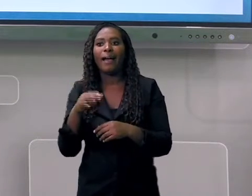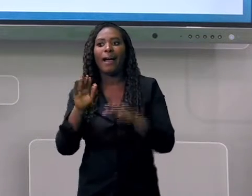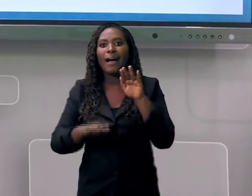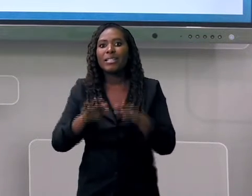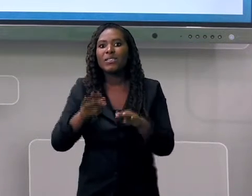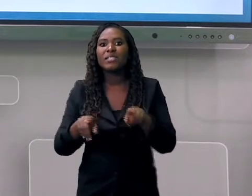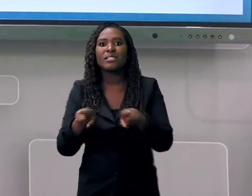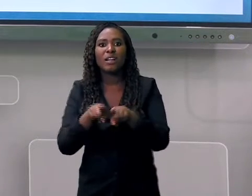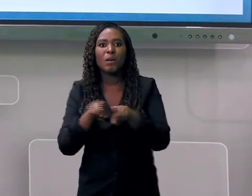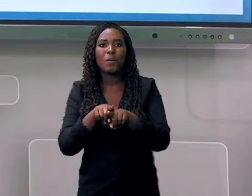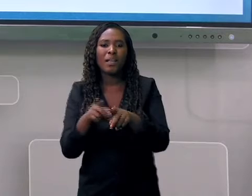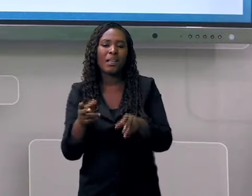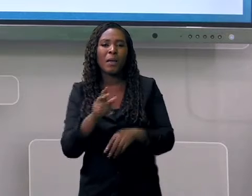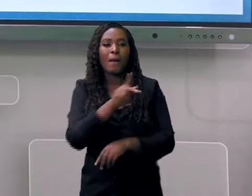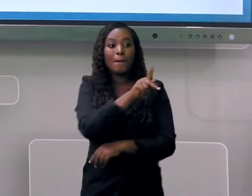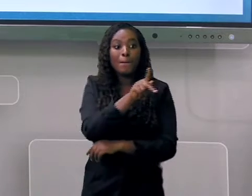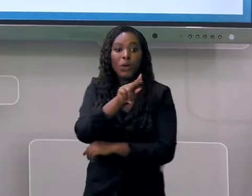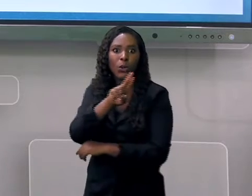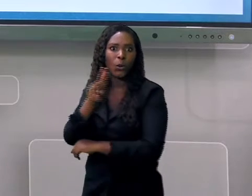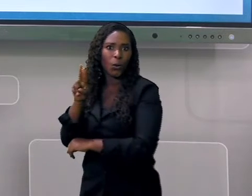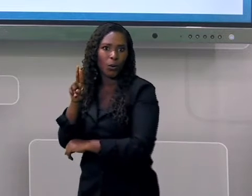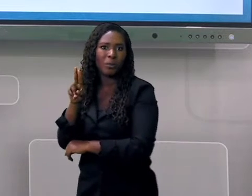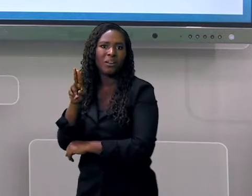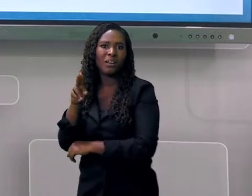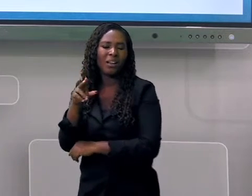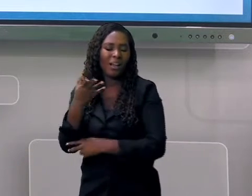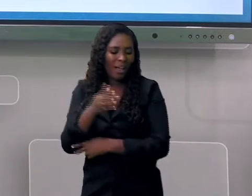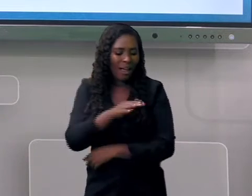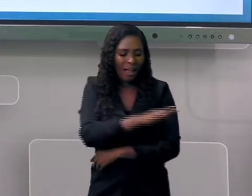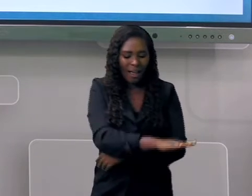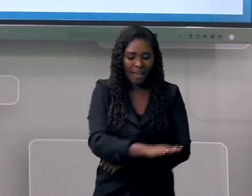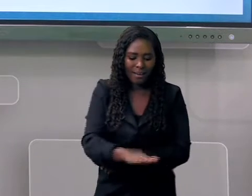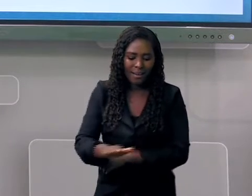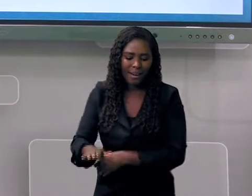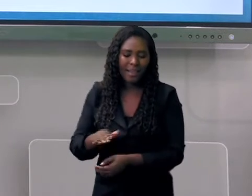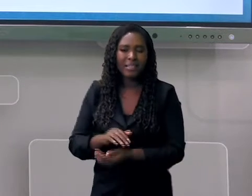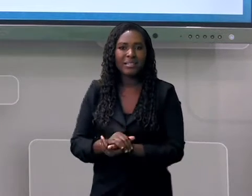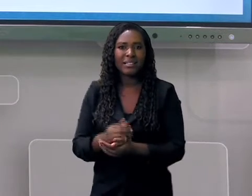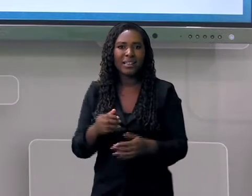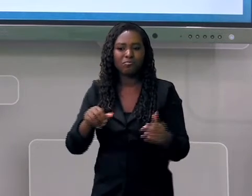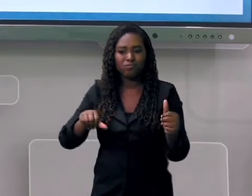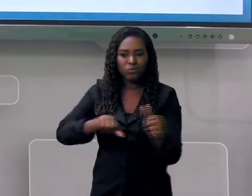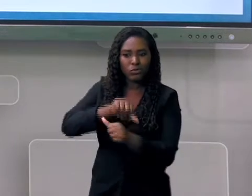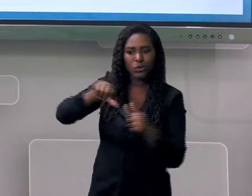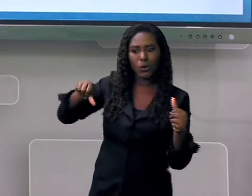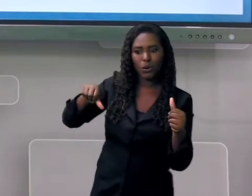não fala o nome dela, ela fala a terceira pessoa. Ela não vai dominar completamente o uso de